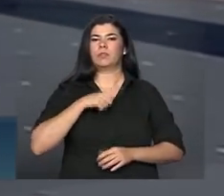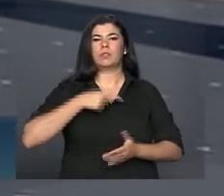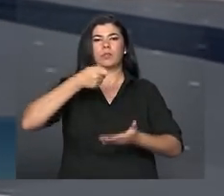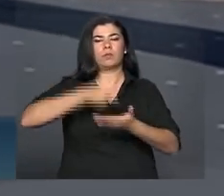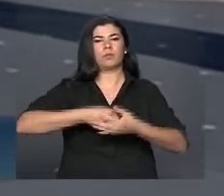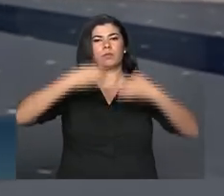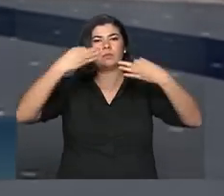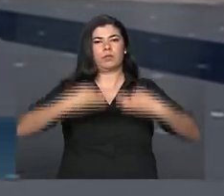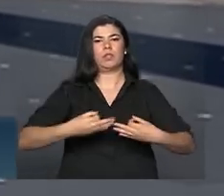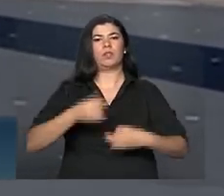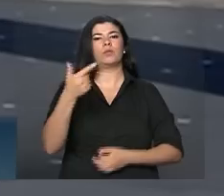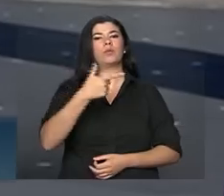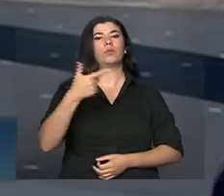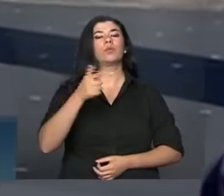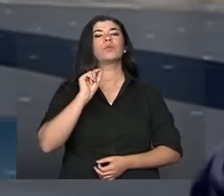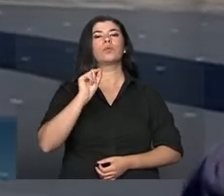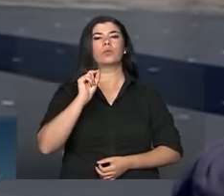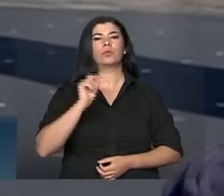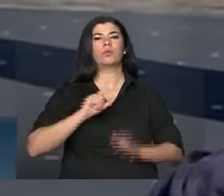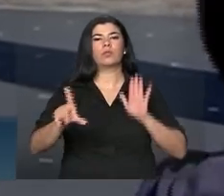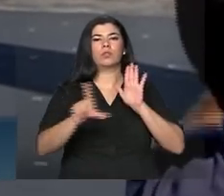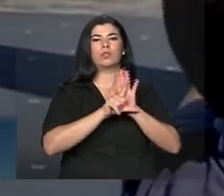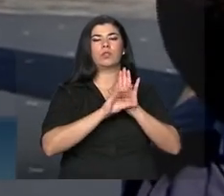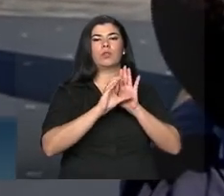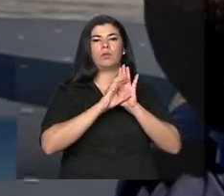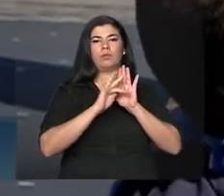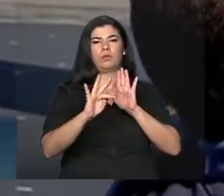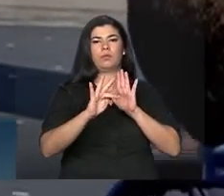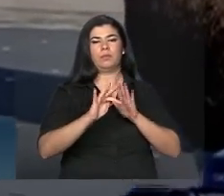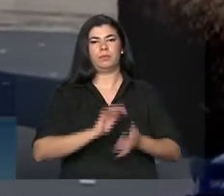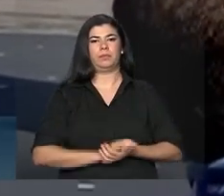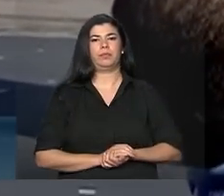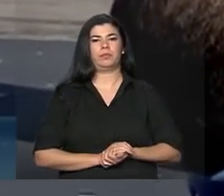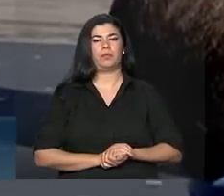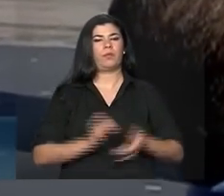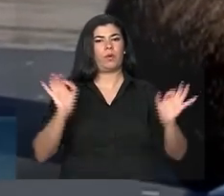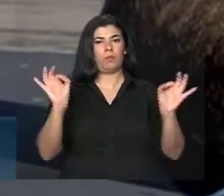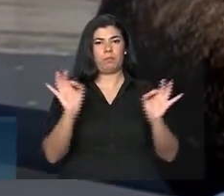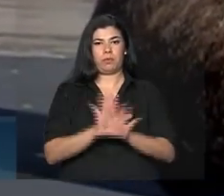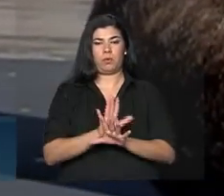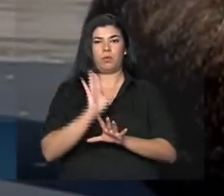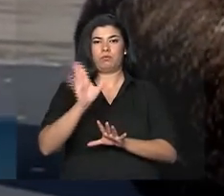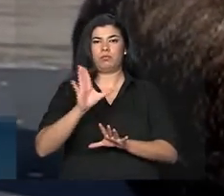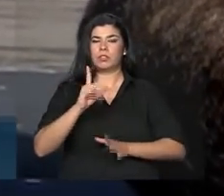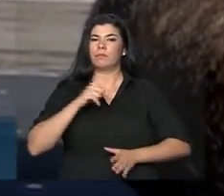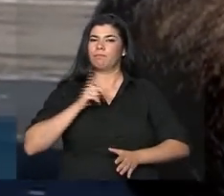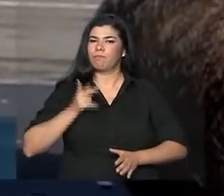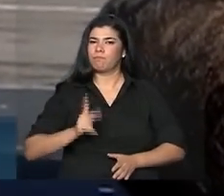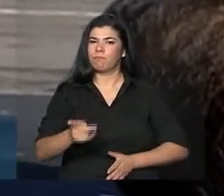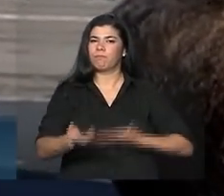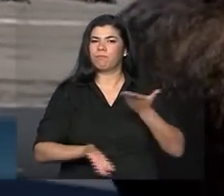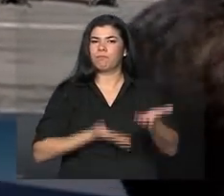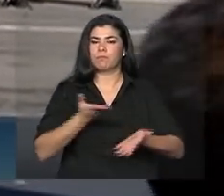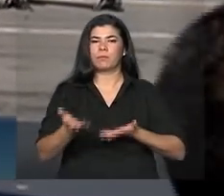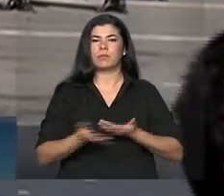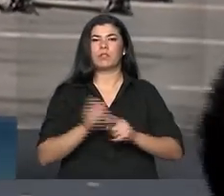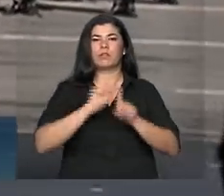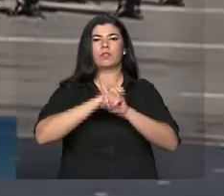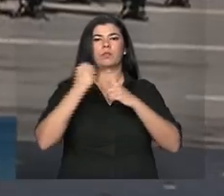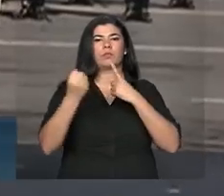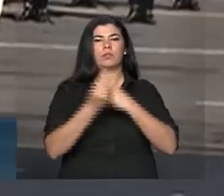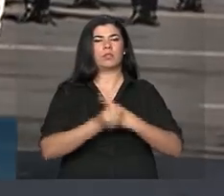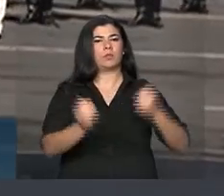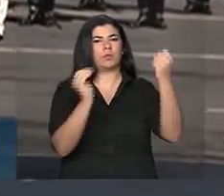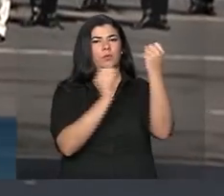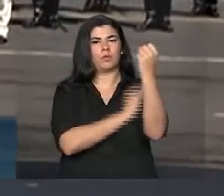sempre segundo os preceitos constitucionais. Pronto a servir a nossa sociedade com braço forte e